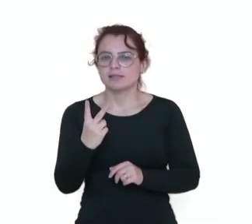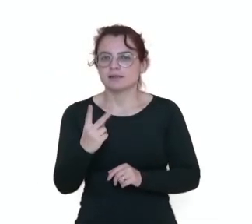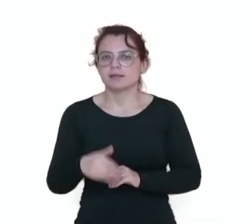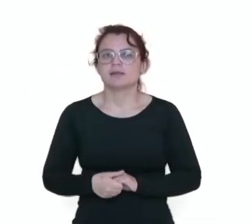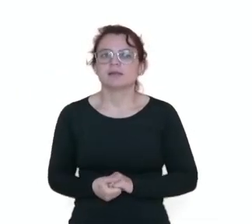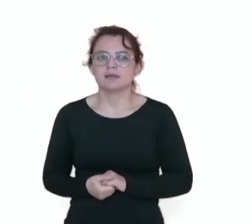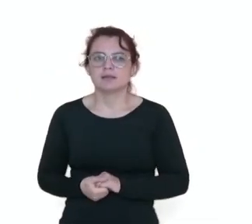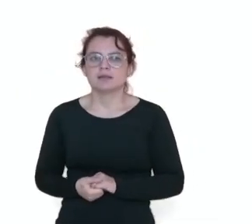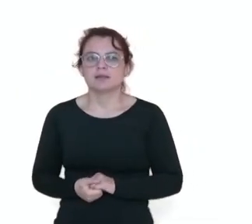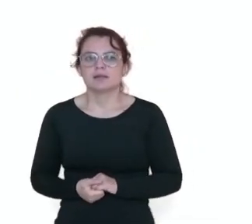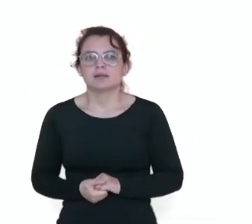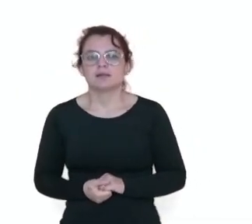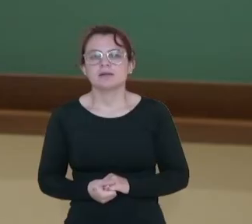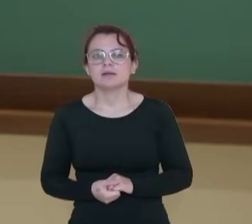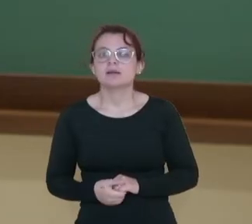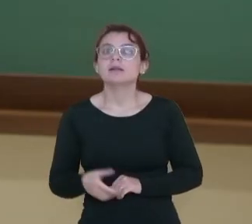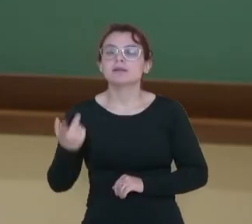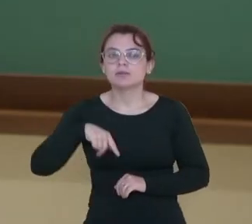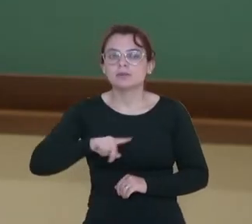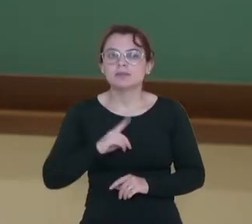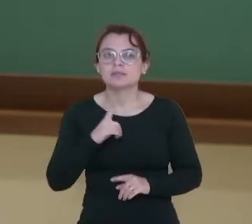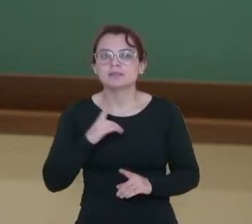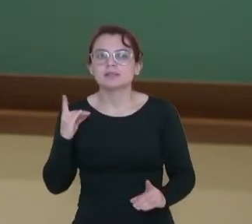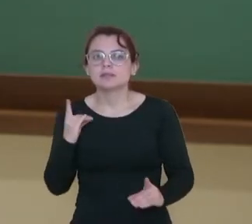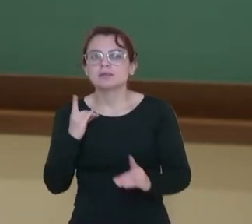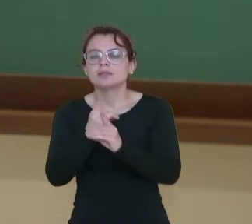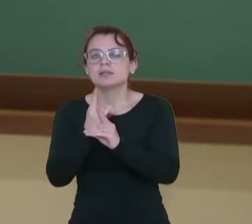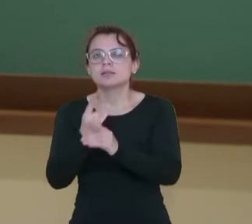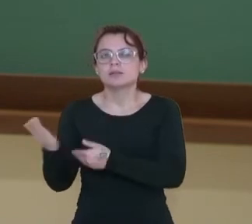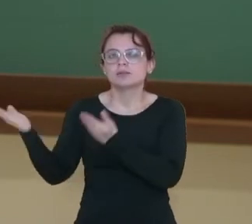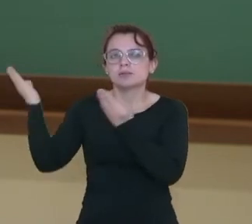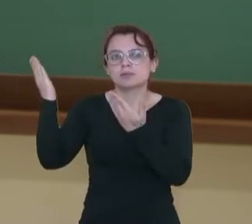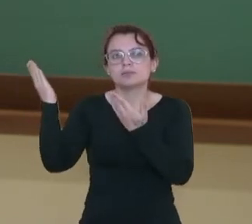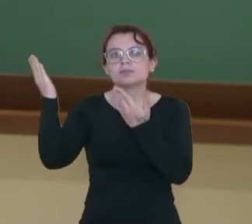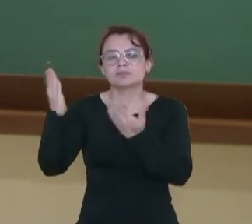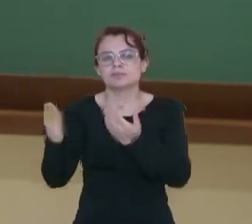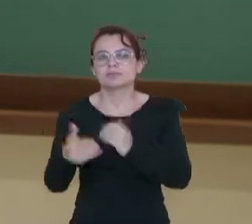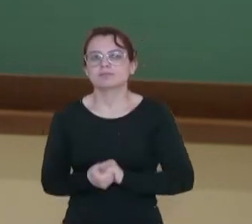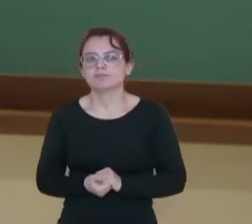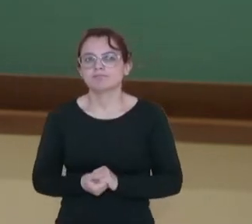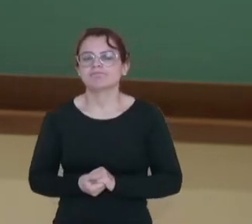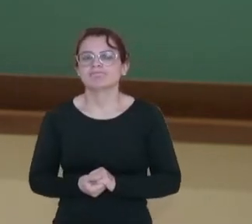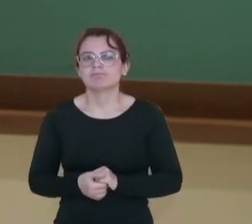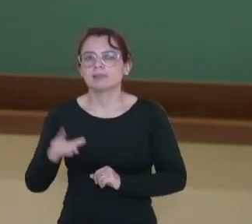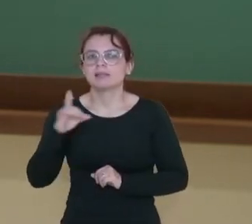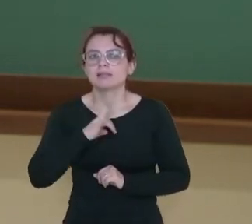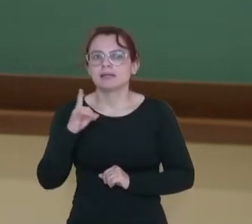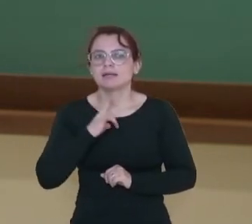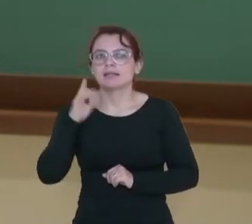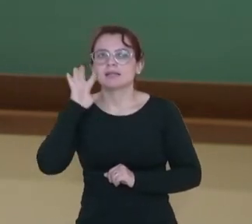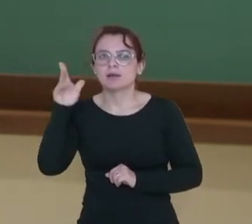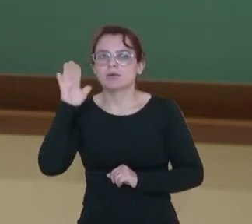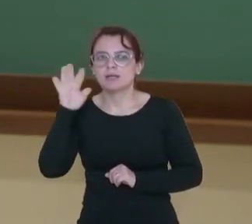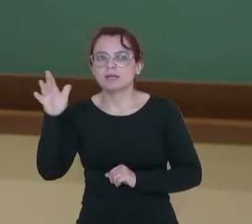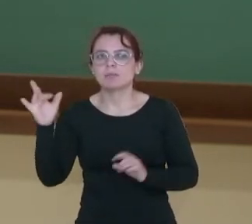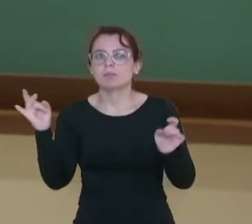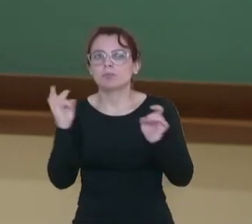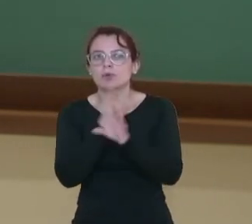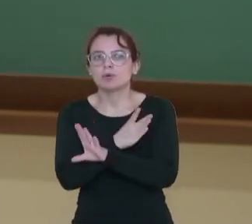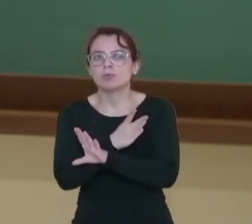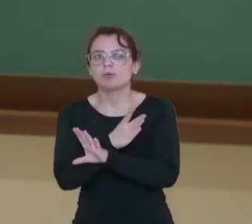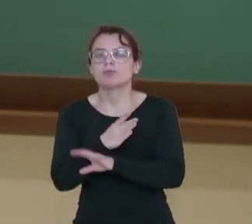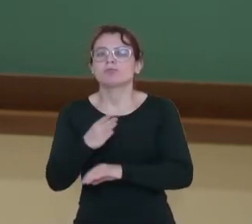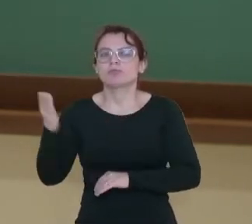2. Pessoal, de modo que então o D ele passou multiplicando e você tem aqui o teorema feito,